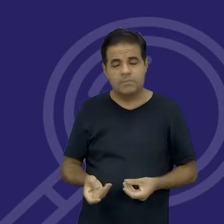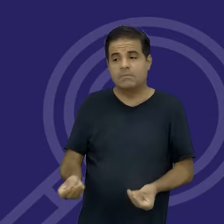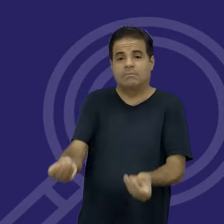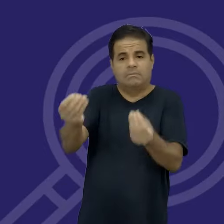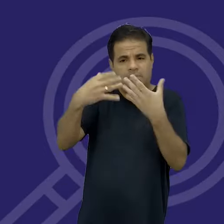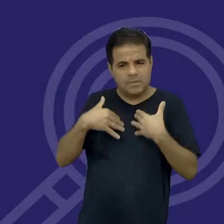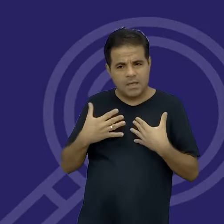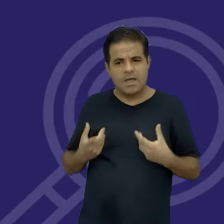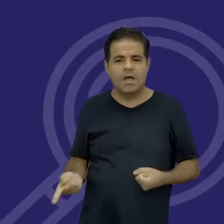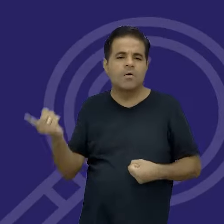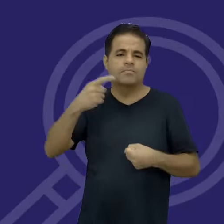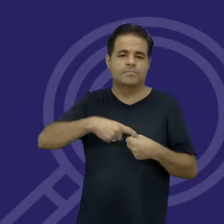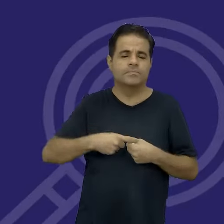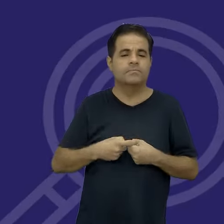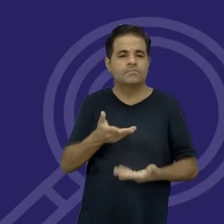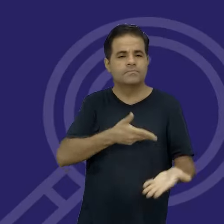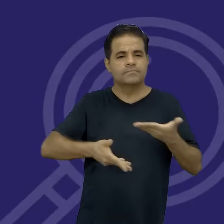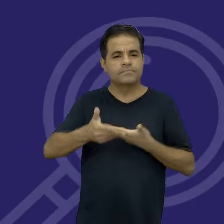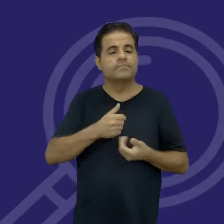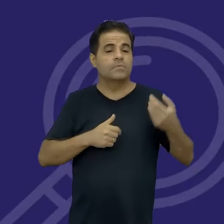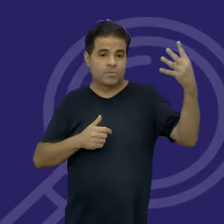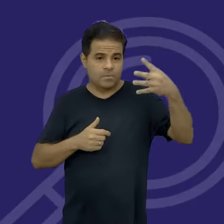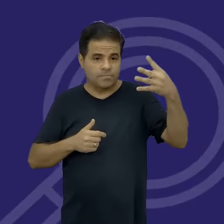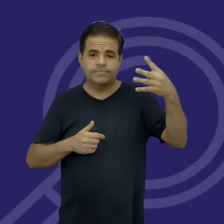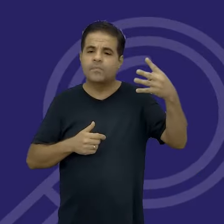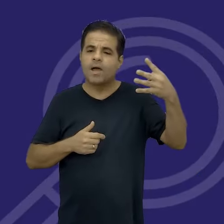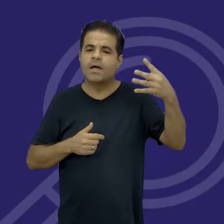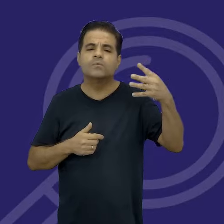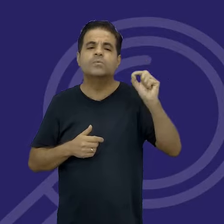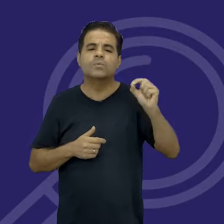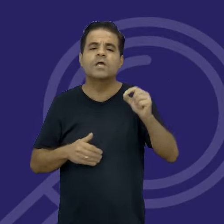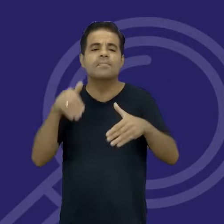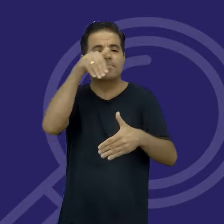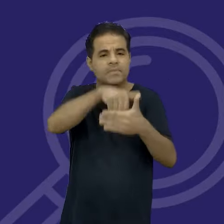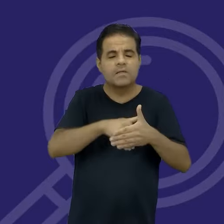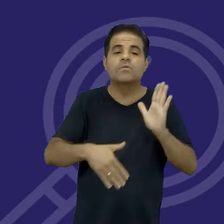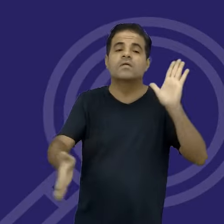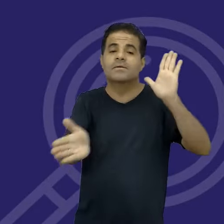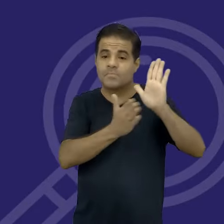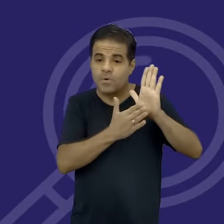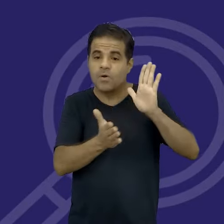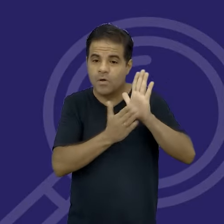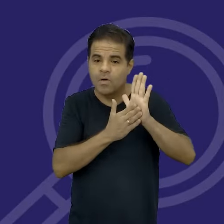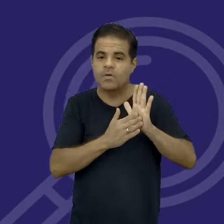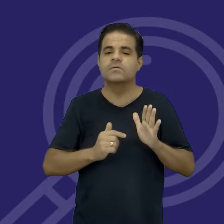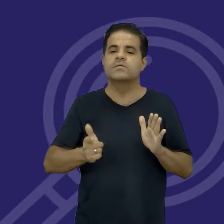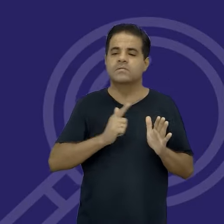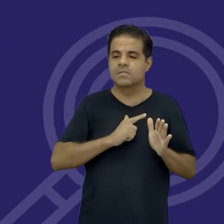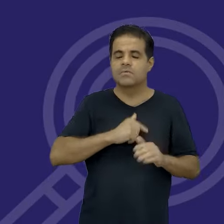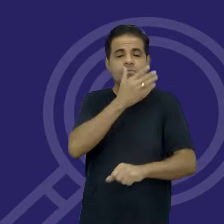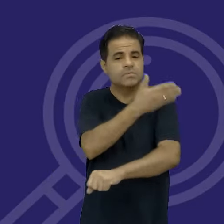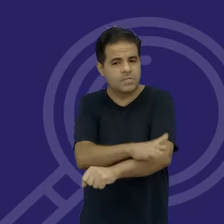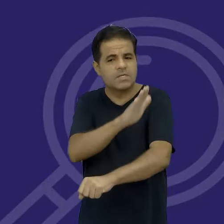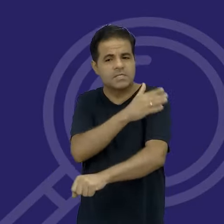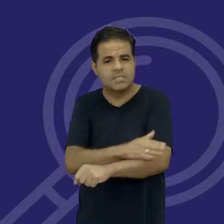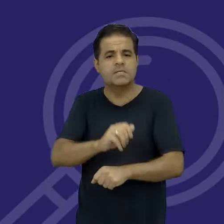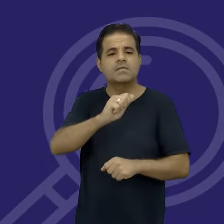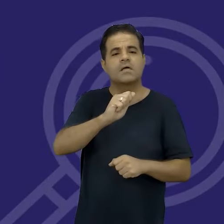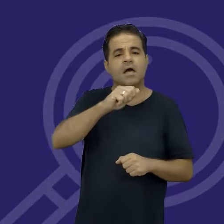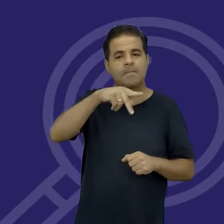devolutiva. O quarto passo, dentro dessa proposta, nós temos lá um exercício da AP, que